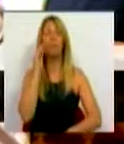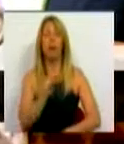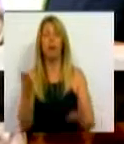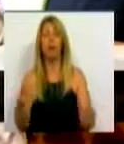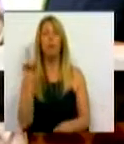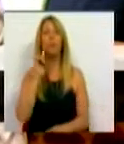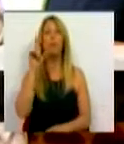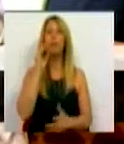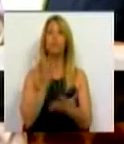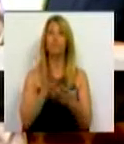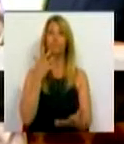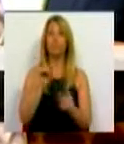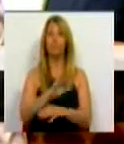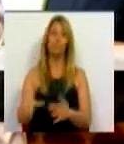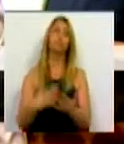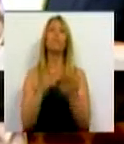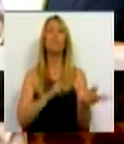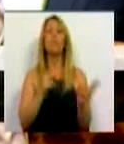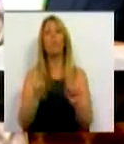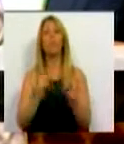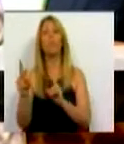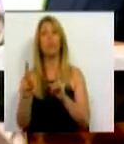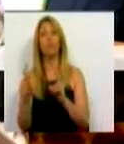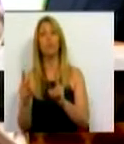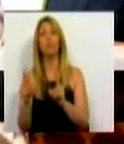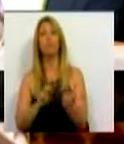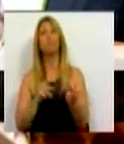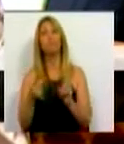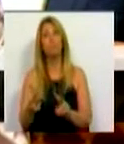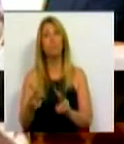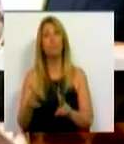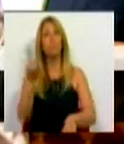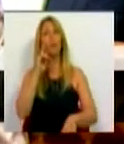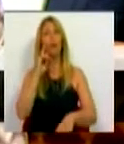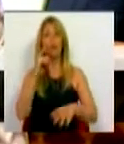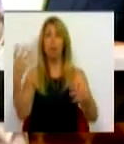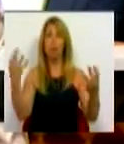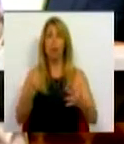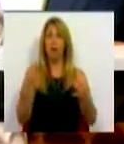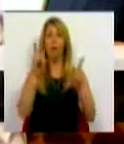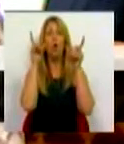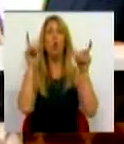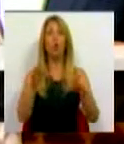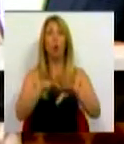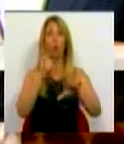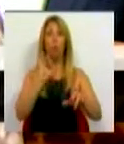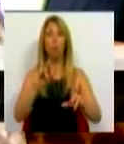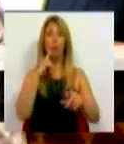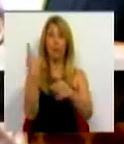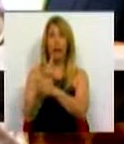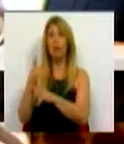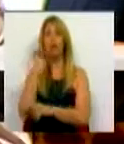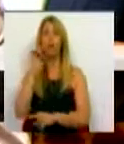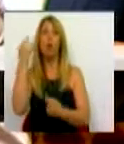ainda realçar, nesta proposta de alteração, o assegurar do controle dos ativos por impostos diferidos elegíveis